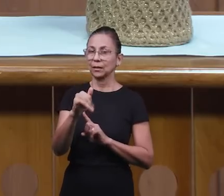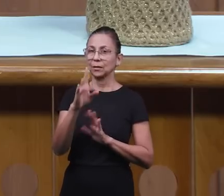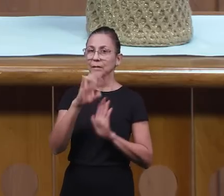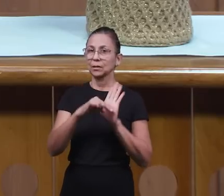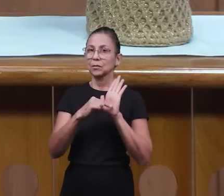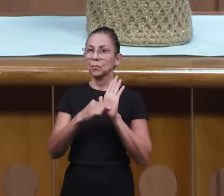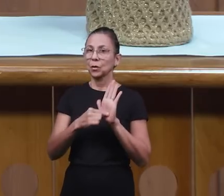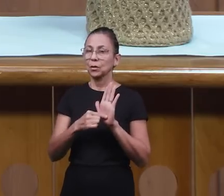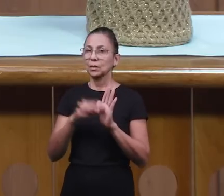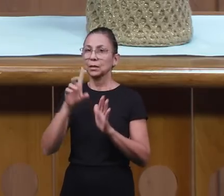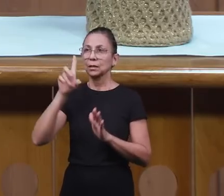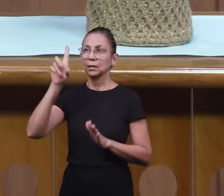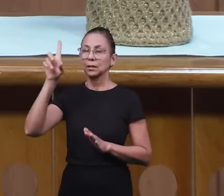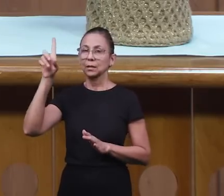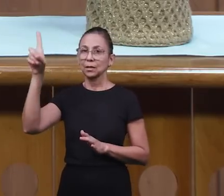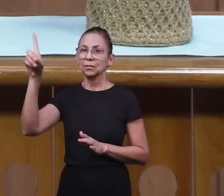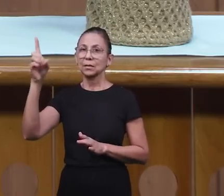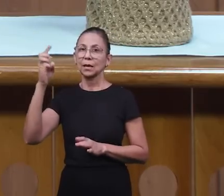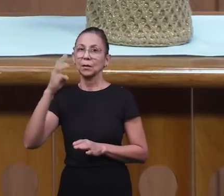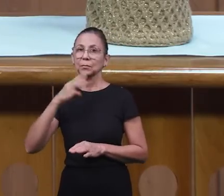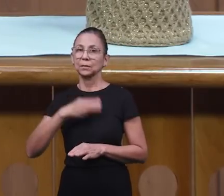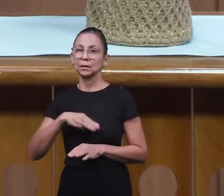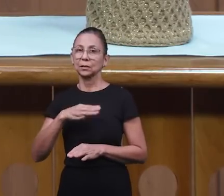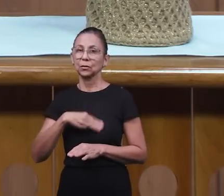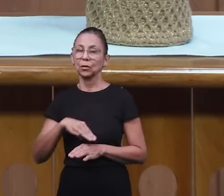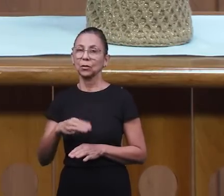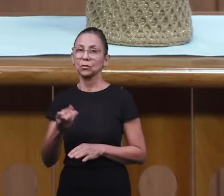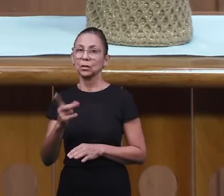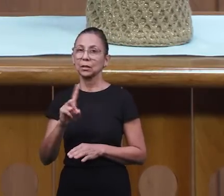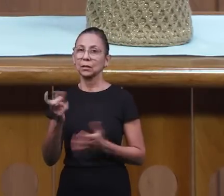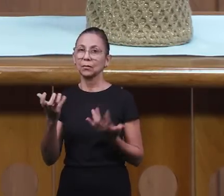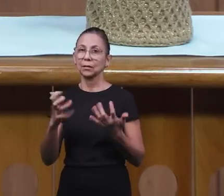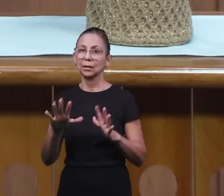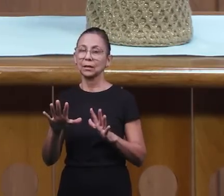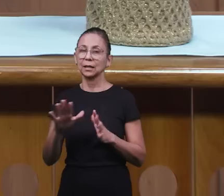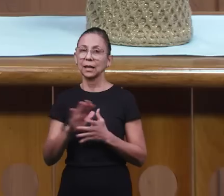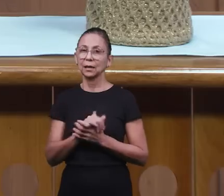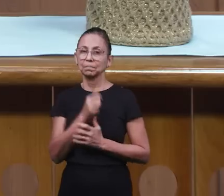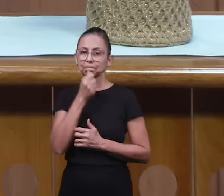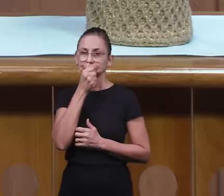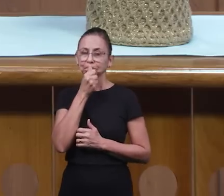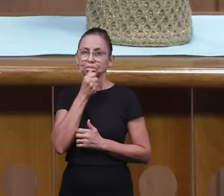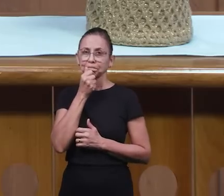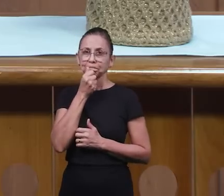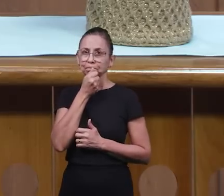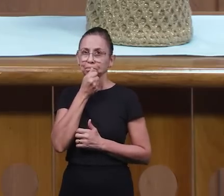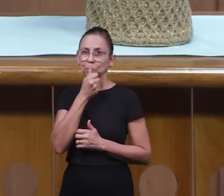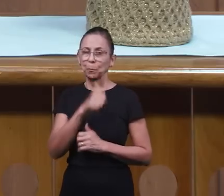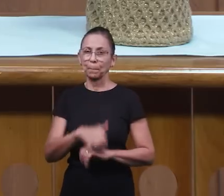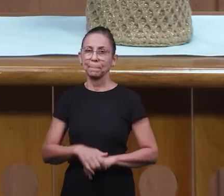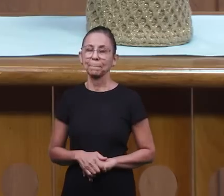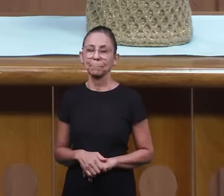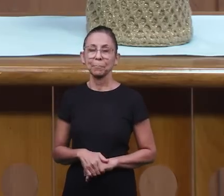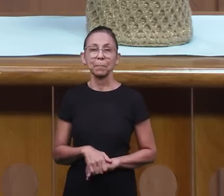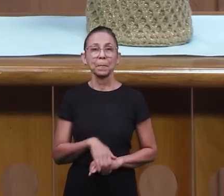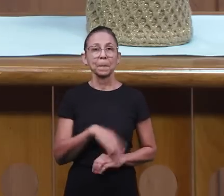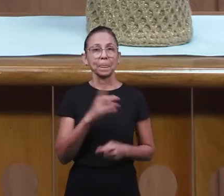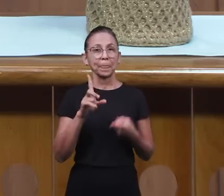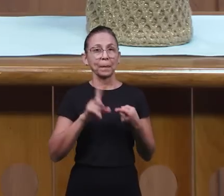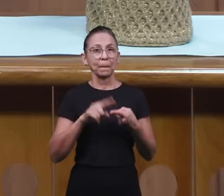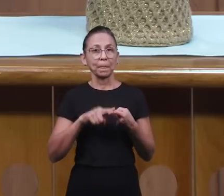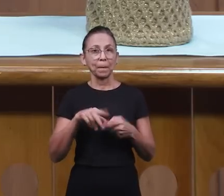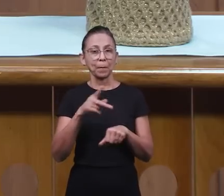sacrifício, conhecimento de Deus mais do que holocaustos. Agora, o que é o que o Senhor pede do seu povo?